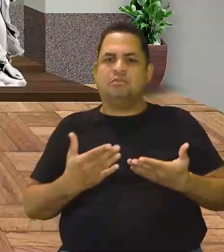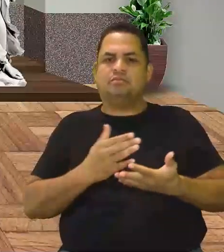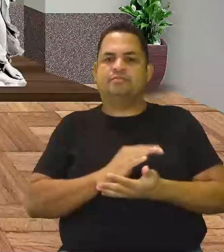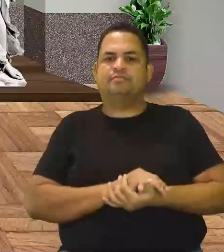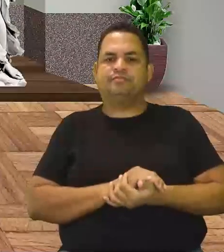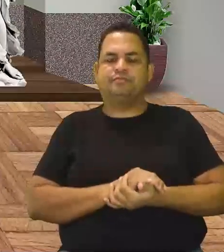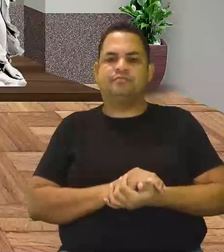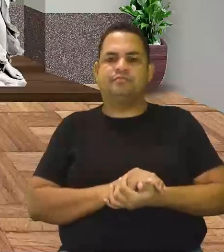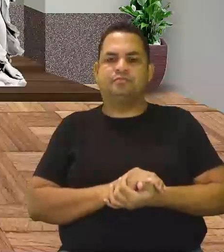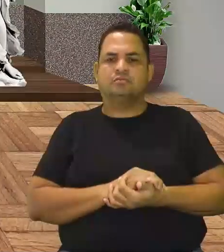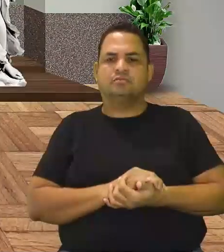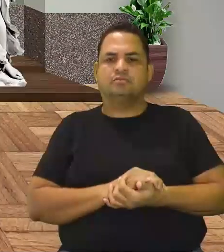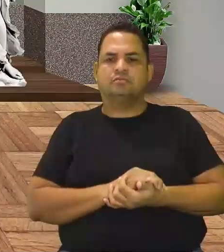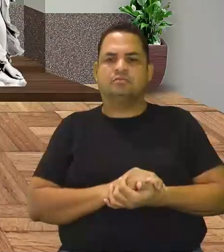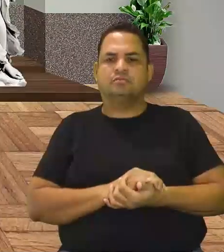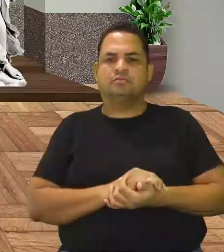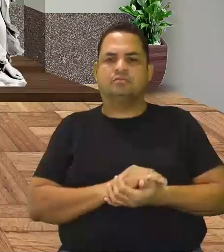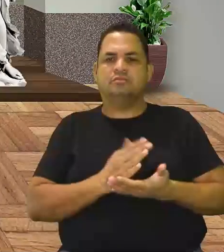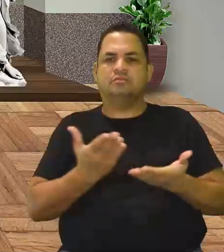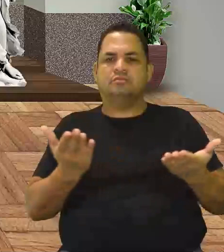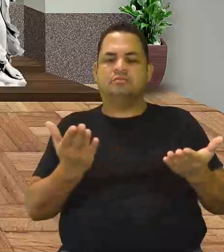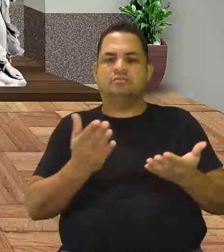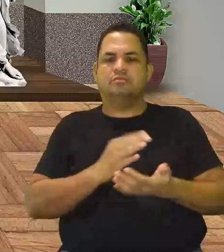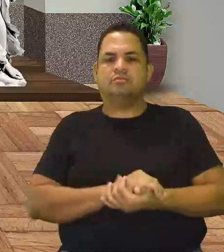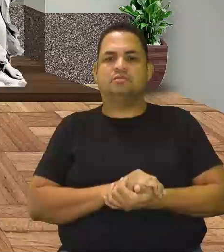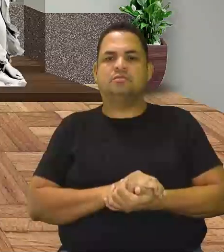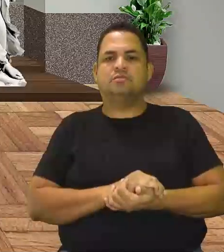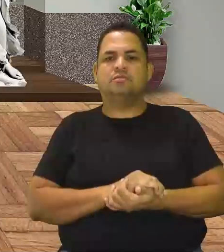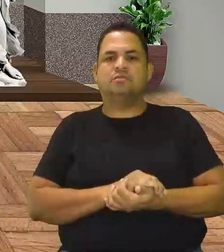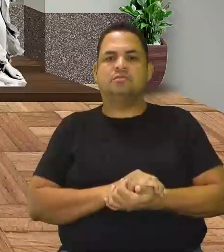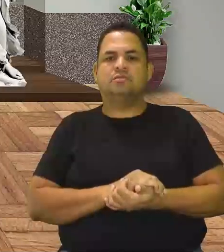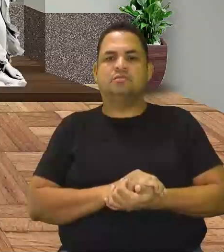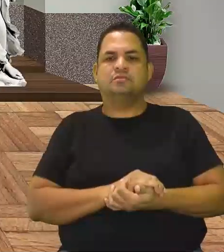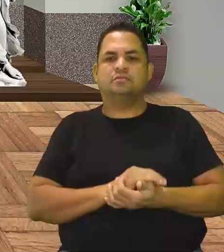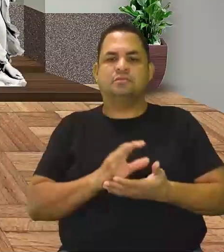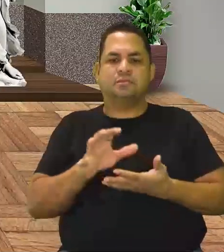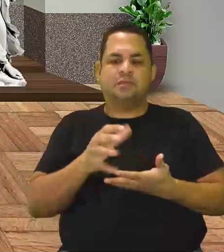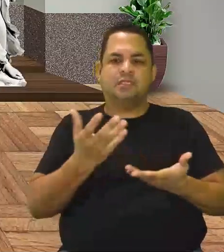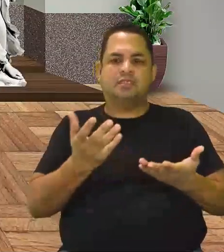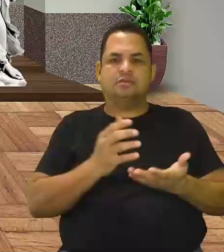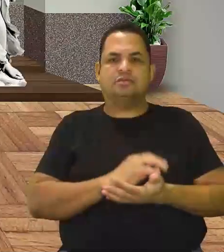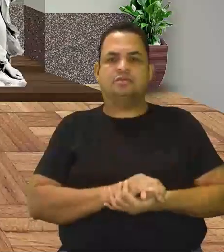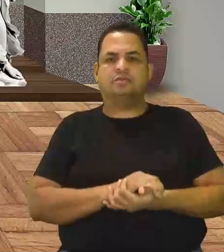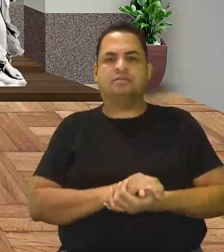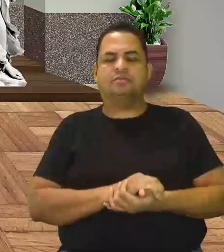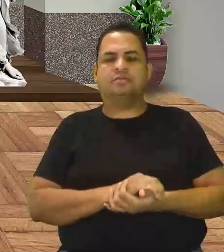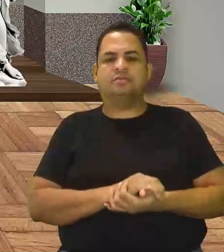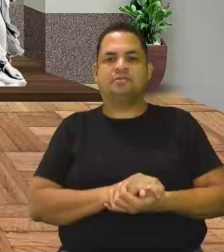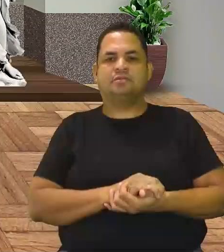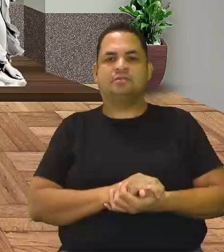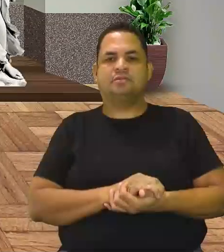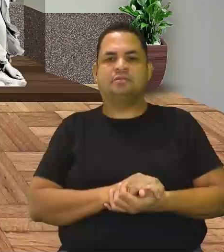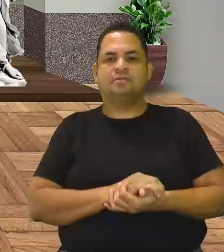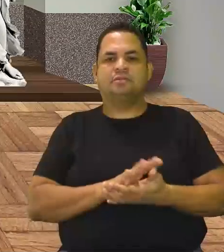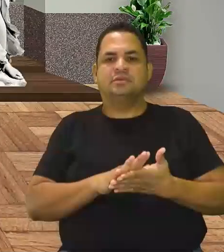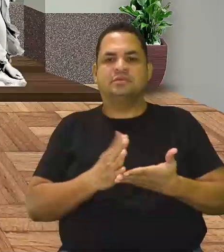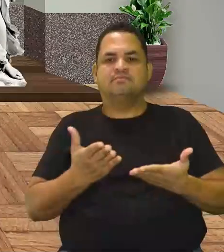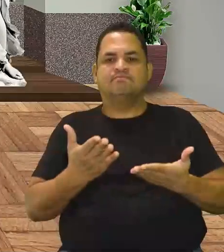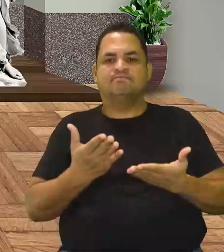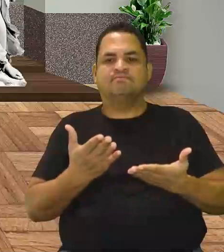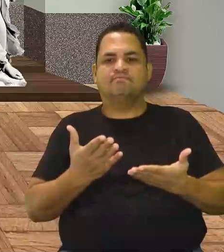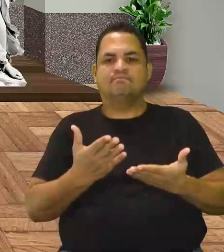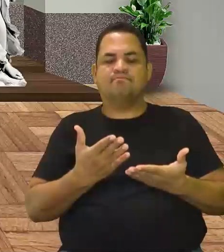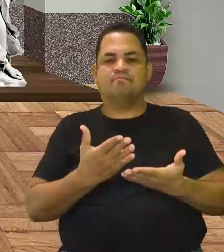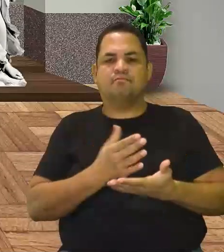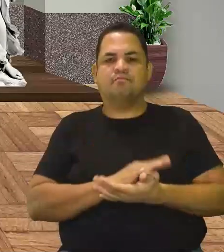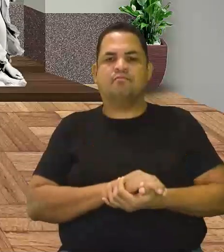Vai comer criancinha. Meu Deus do céu, vamos pegar meus filhos e assar na fogueira. Cara, foi assim